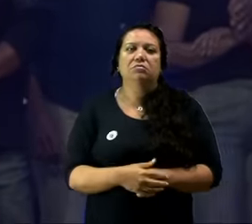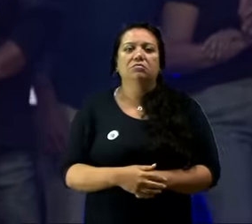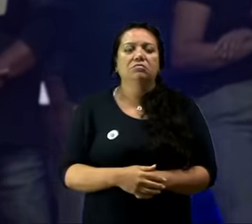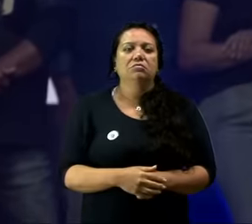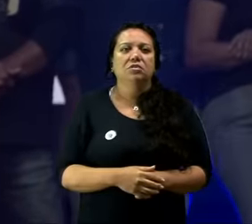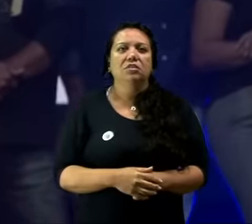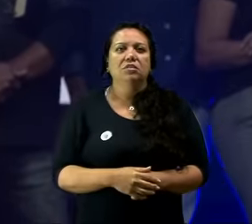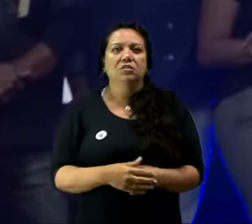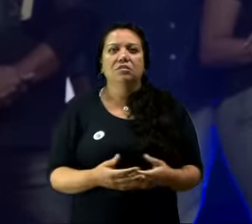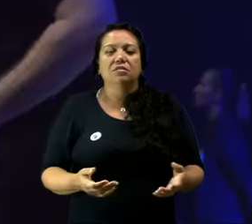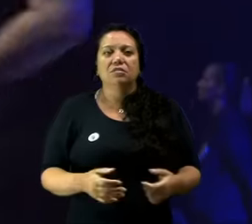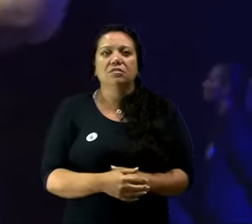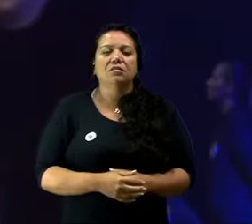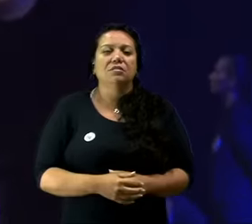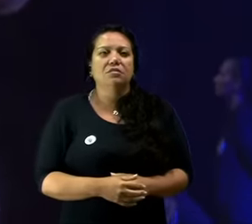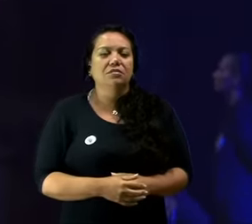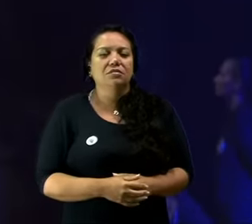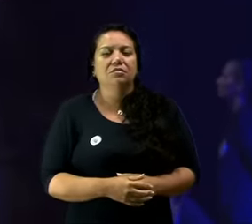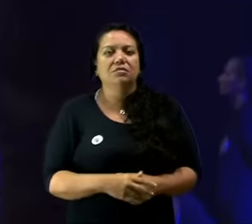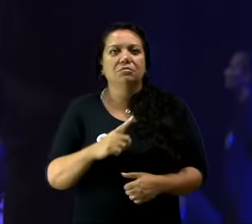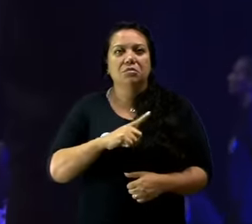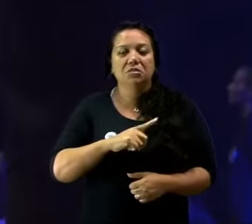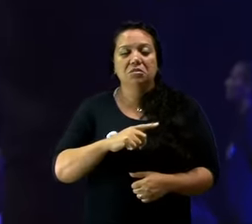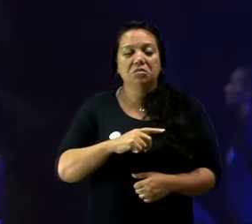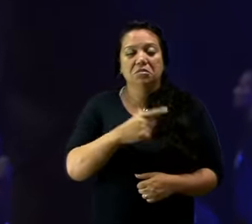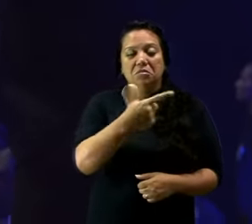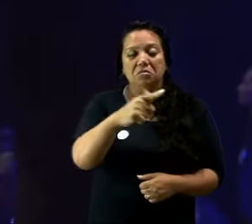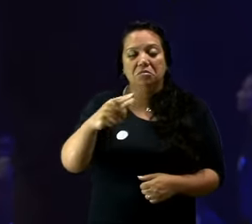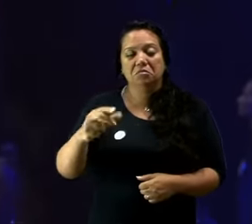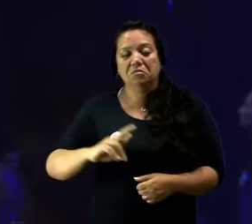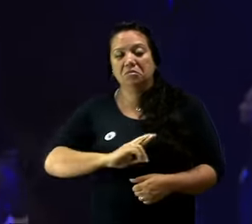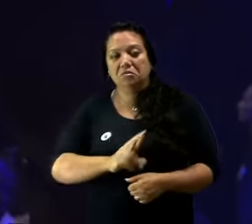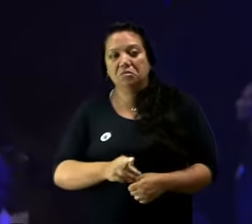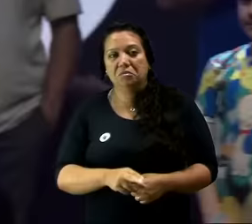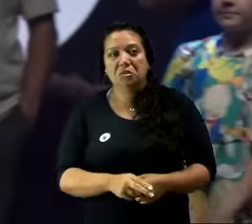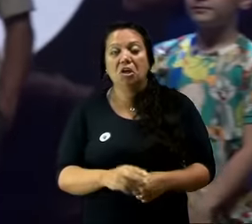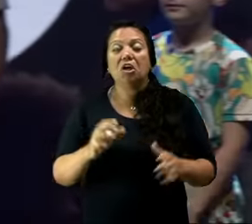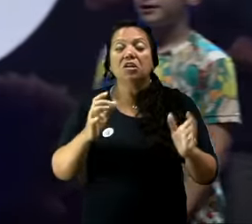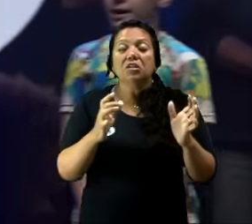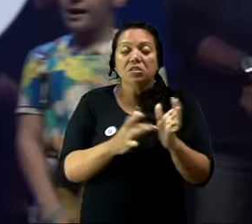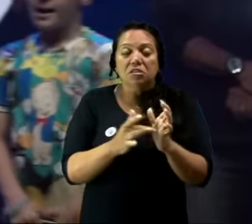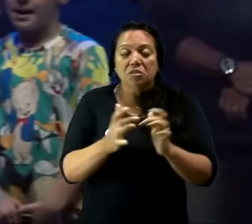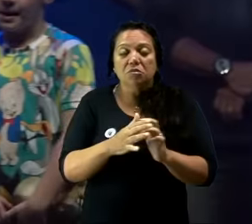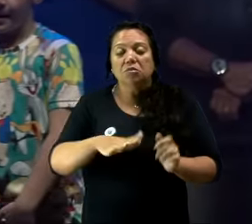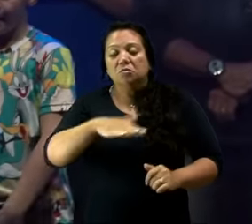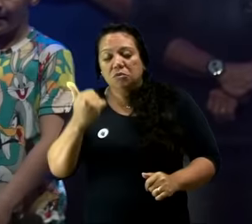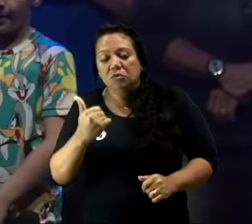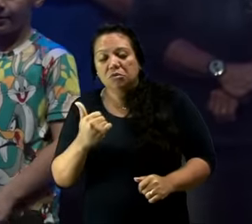bandista, nem para te fazer macumbeiro, meu amigo. Jesus morreu na cruz para te fazer filho.